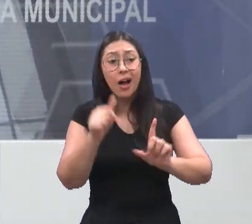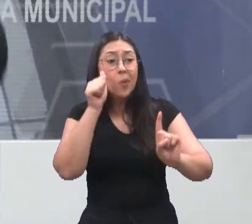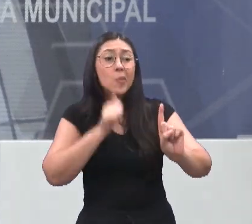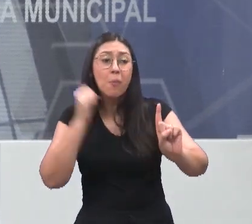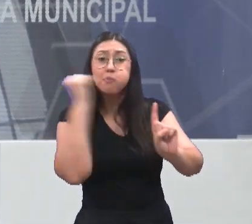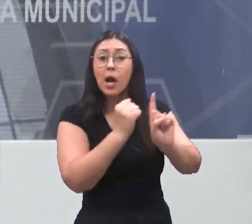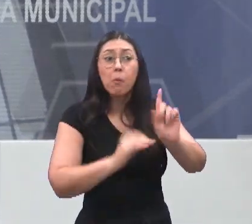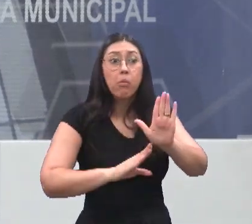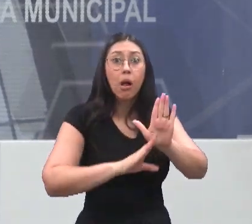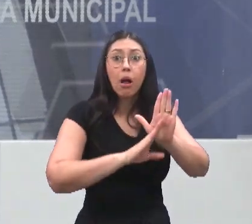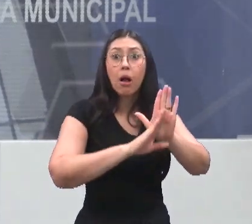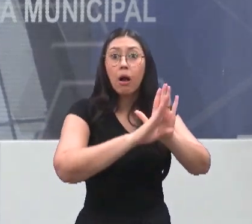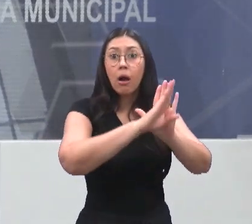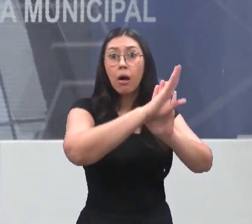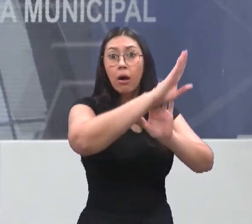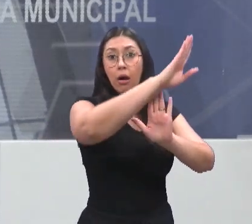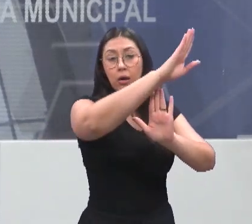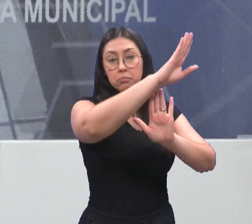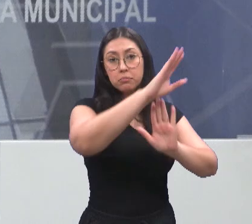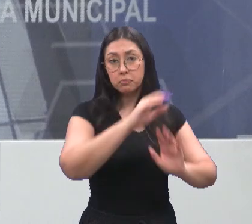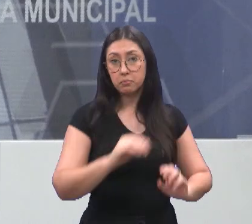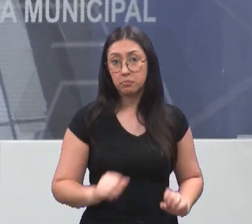vez mais subindo.